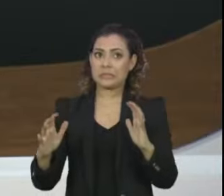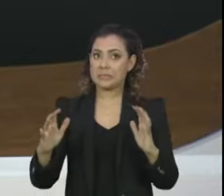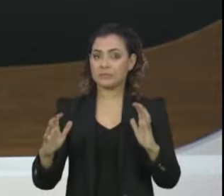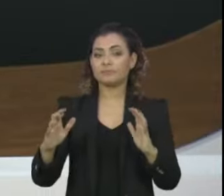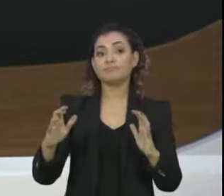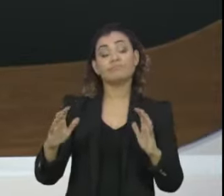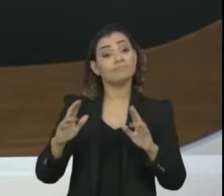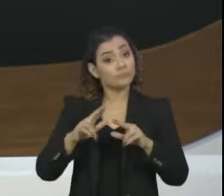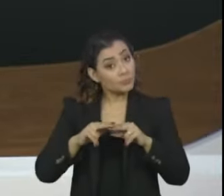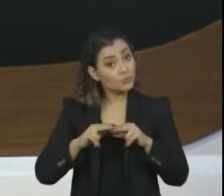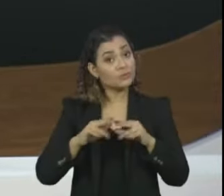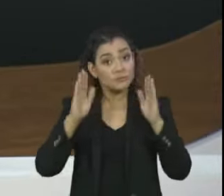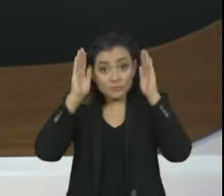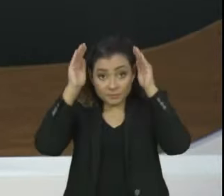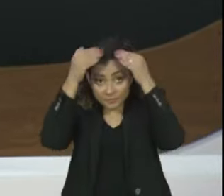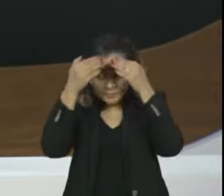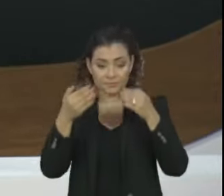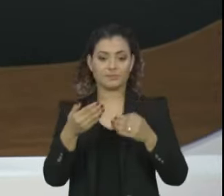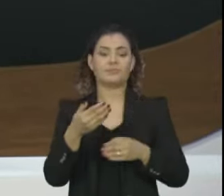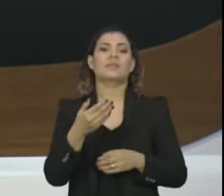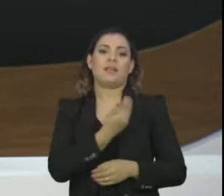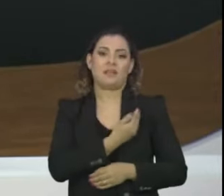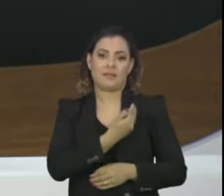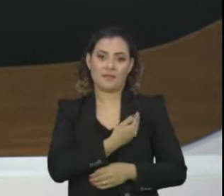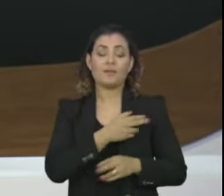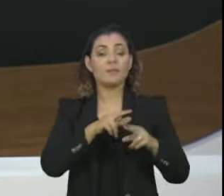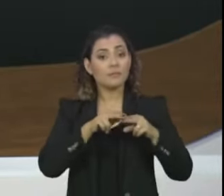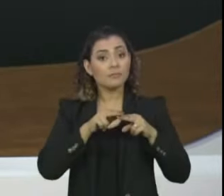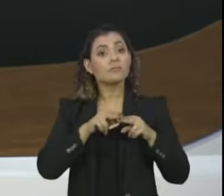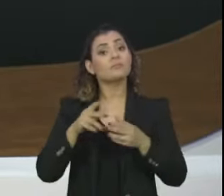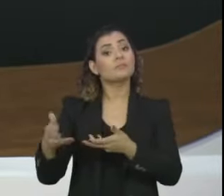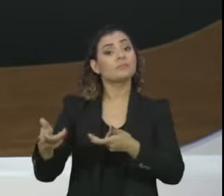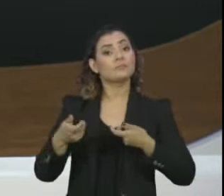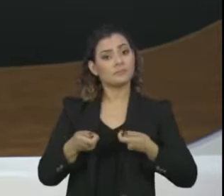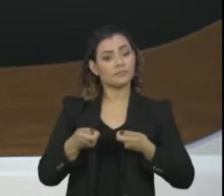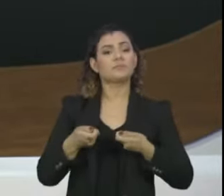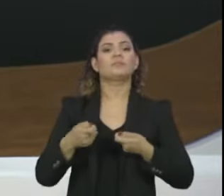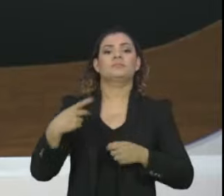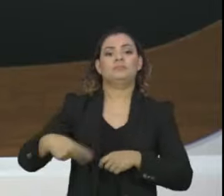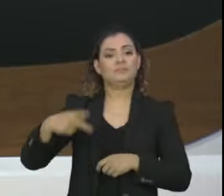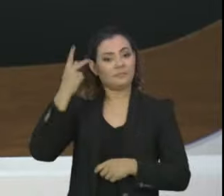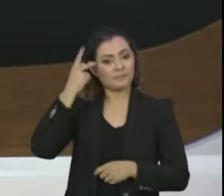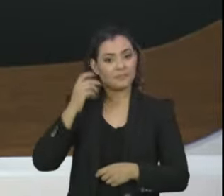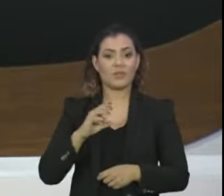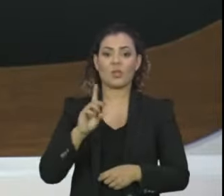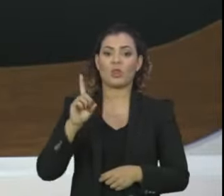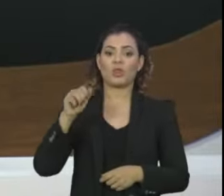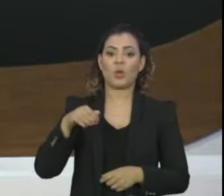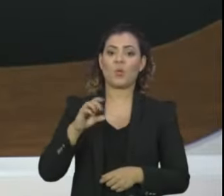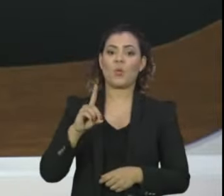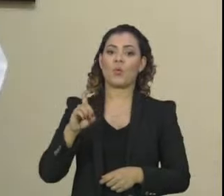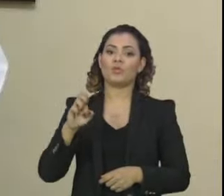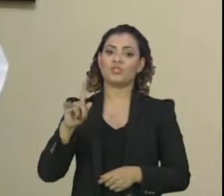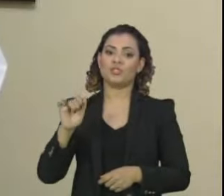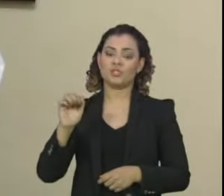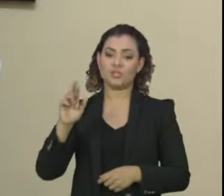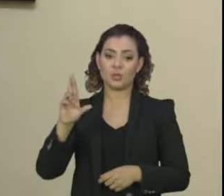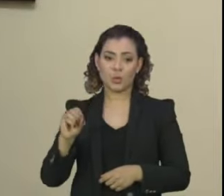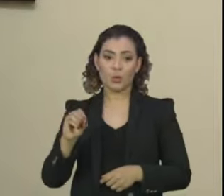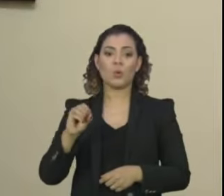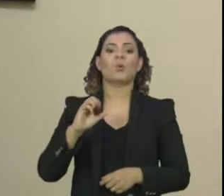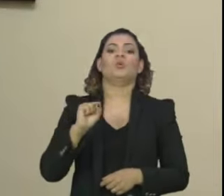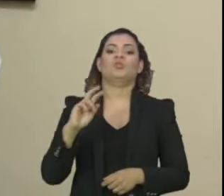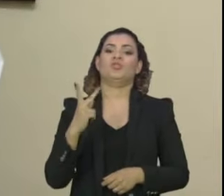Francisco recebemos remotamente o arcebispo Metropolitano de São Paulo Cardeal Dom odilo Scherer